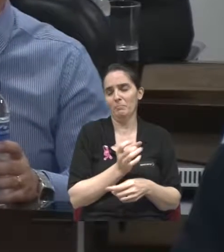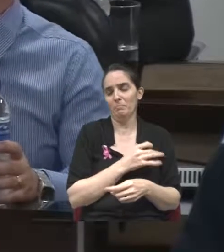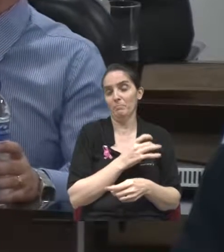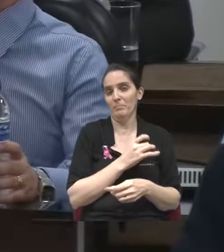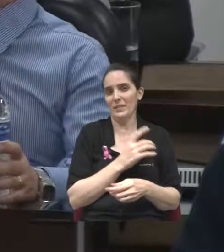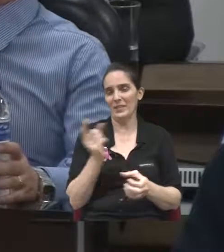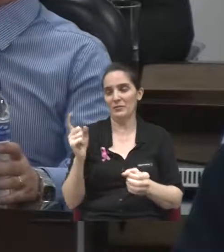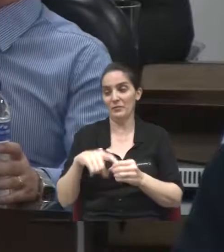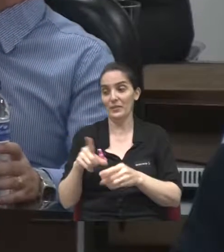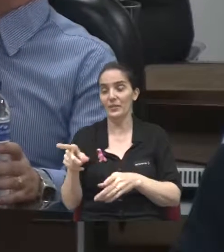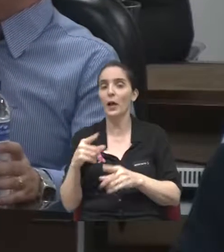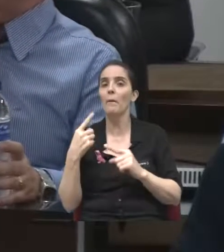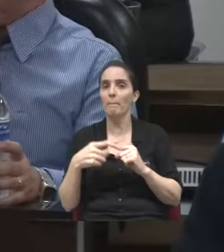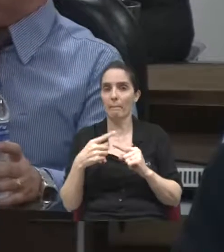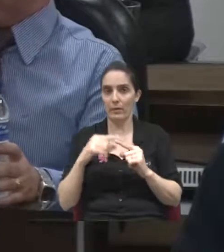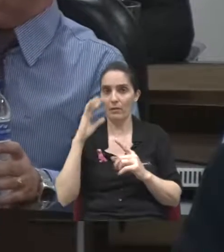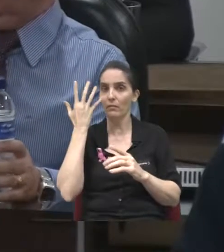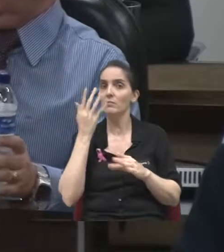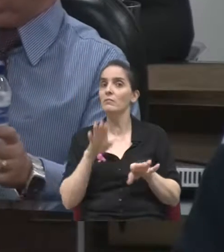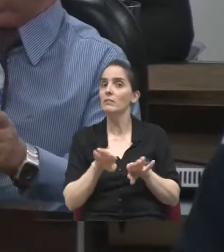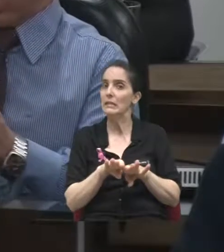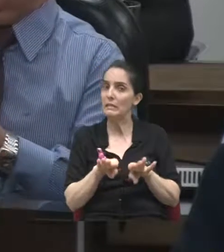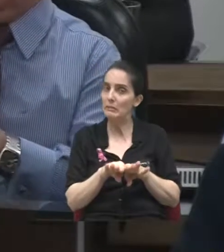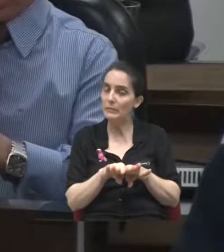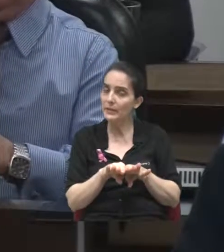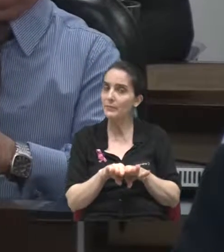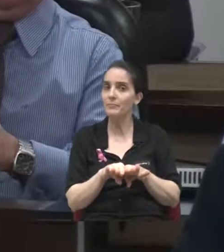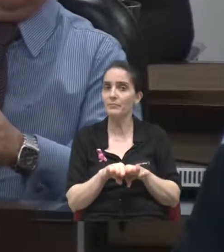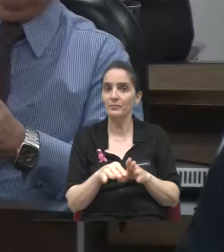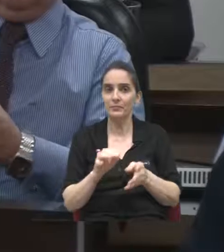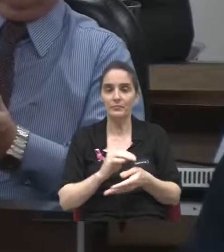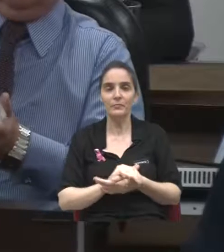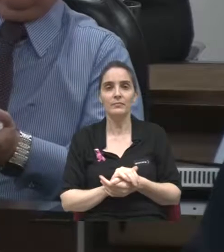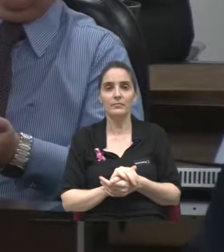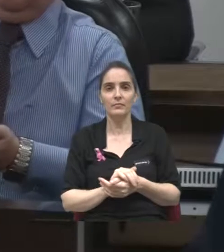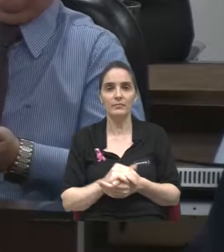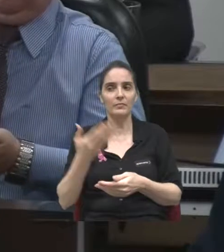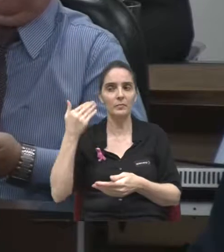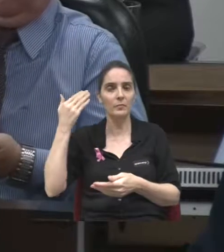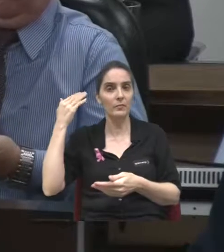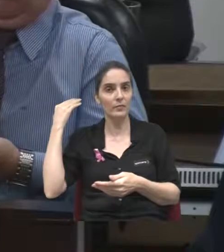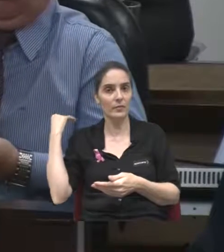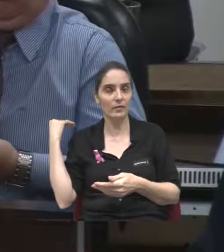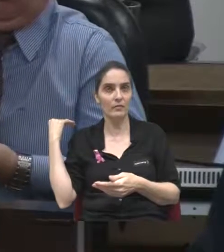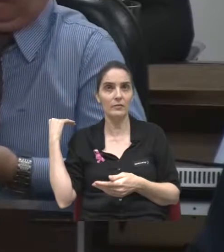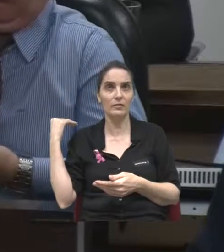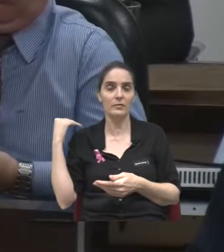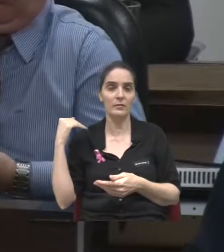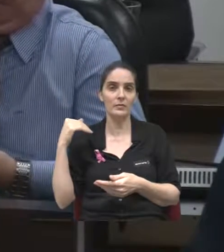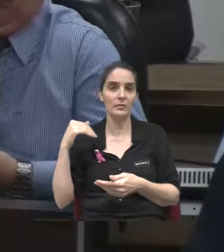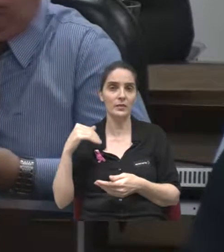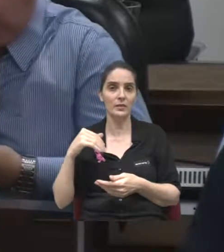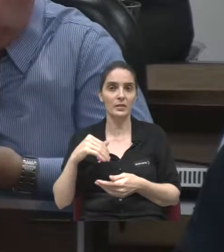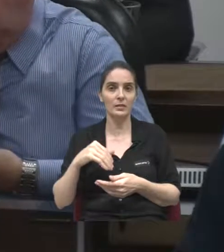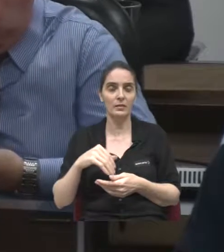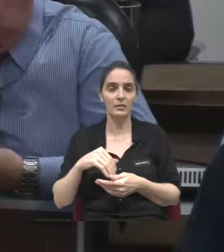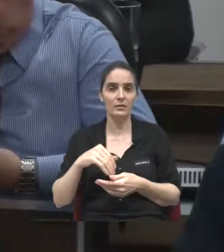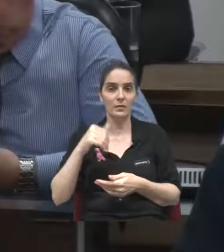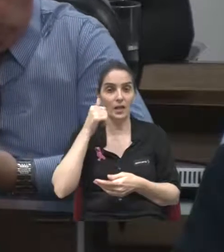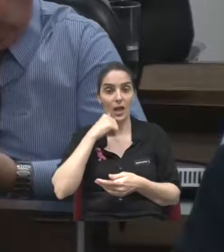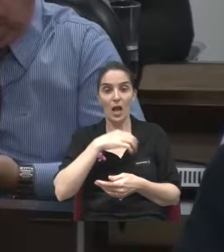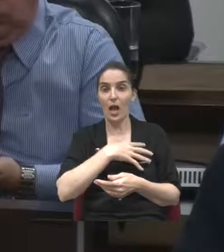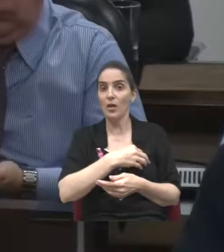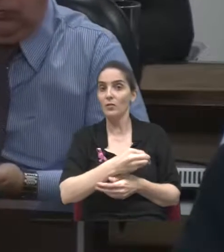por uma situação de engasgo. E, na época, eu falo que a minha filha foi usada por um